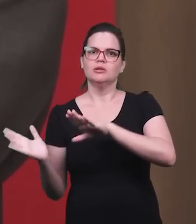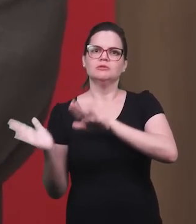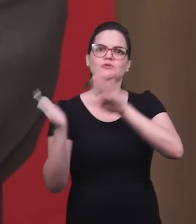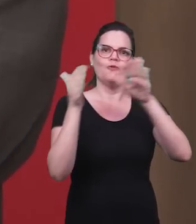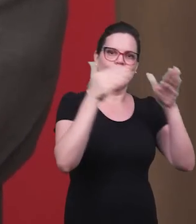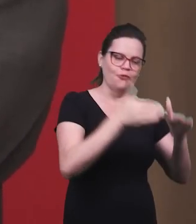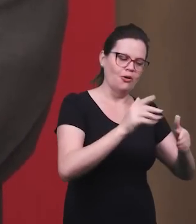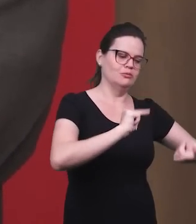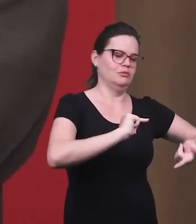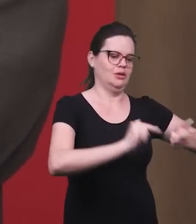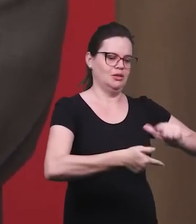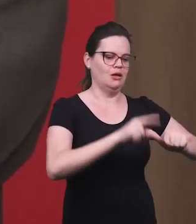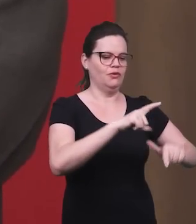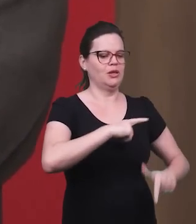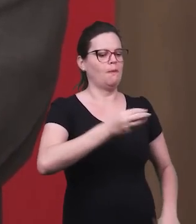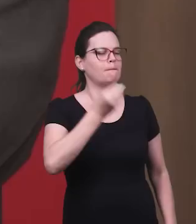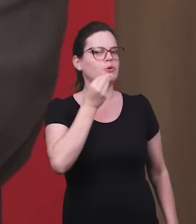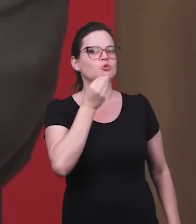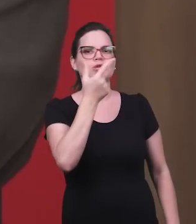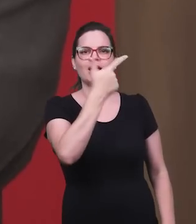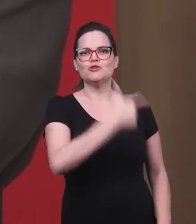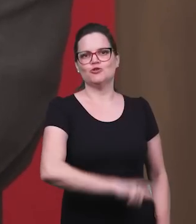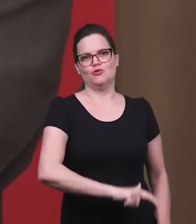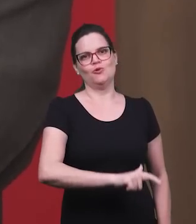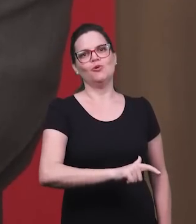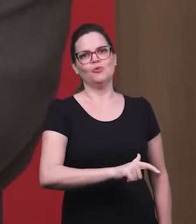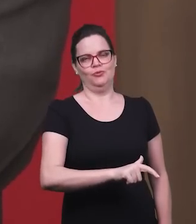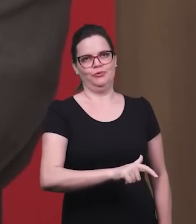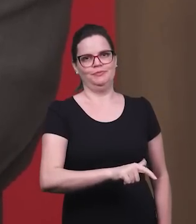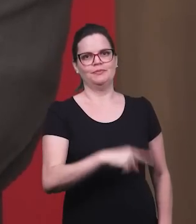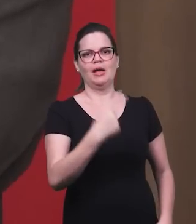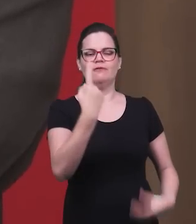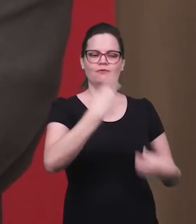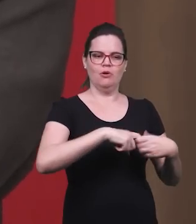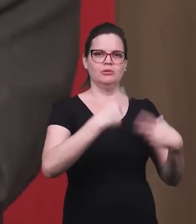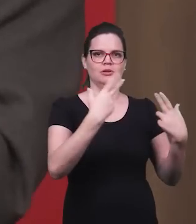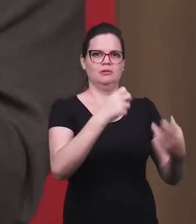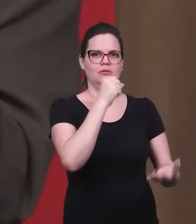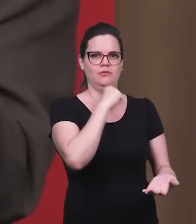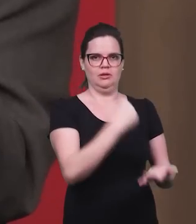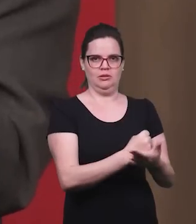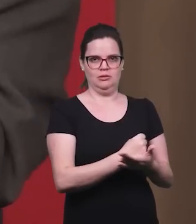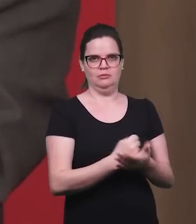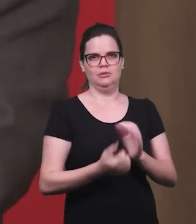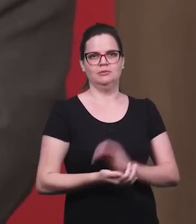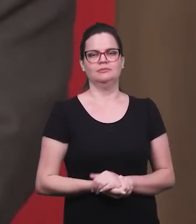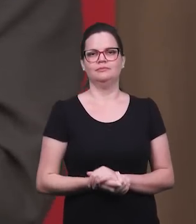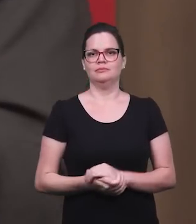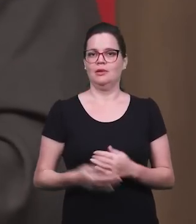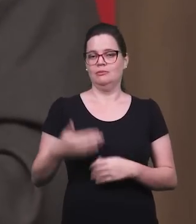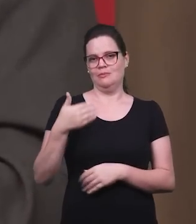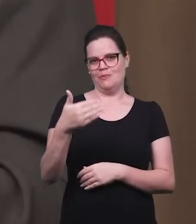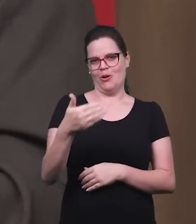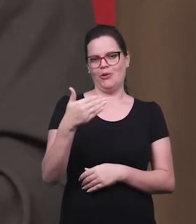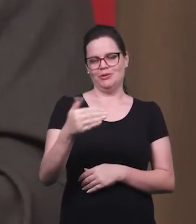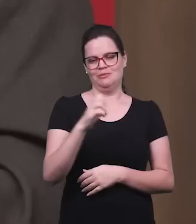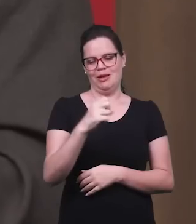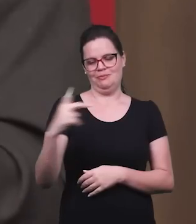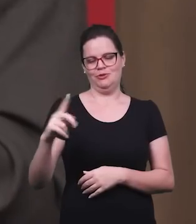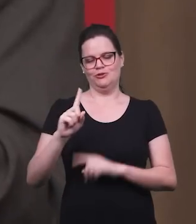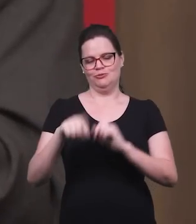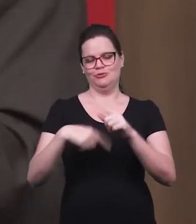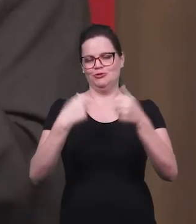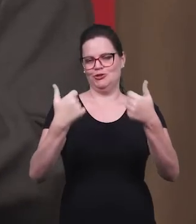onde Israel vai ter uma oportunidade. Ali volta o Velho Testamento. Mas vamos deixar isso. O que importa para